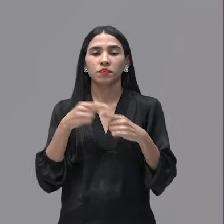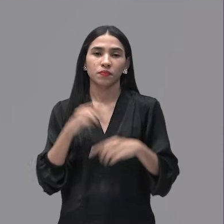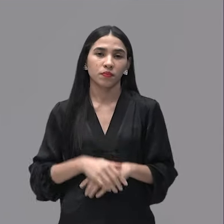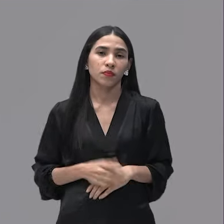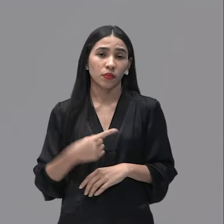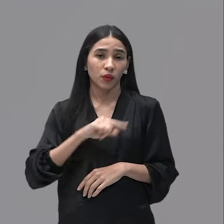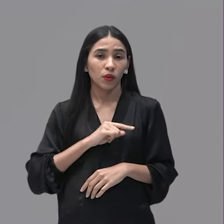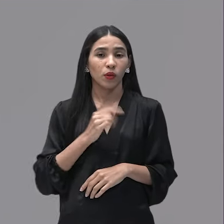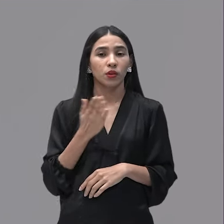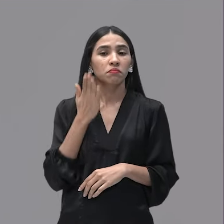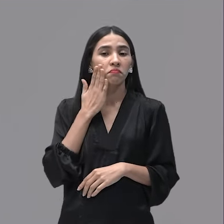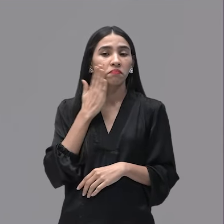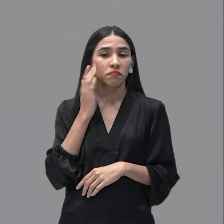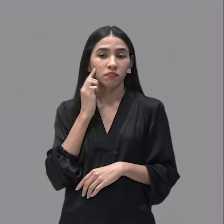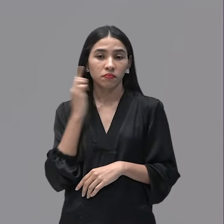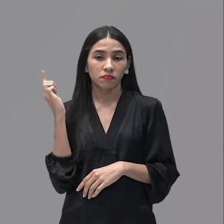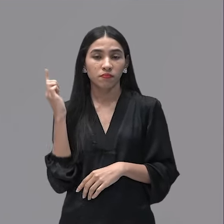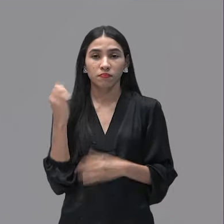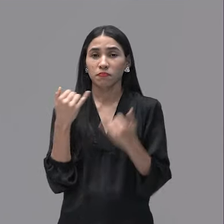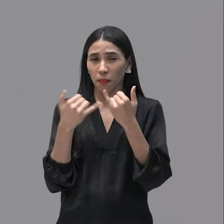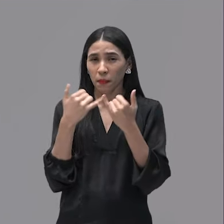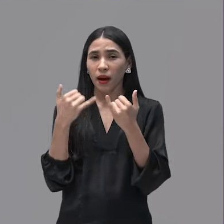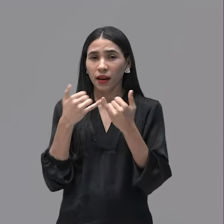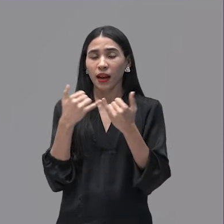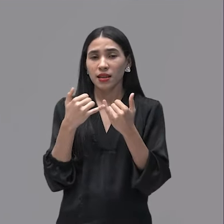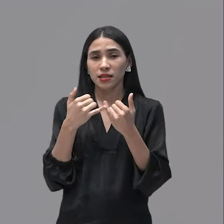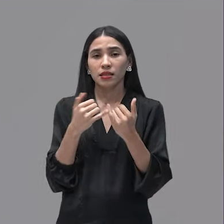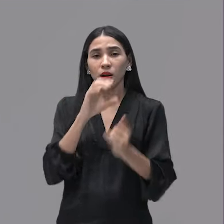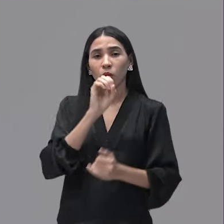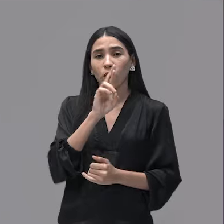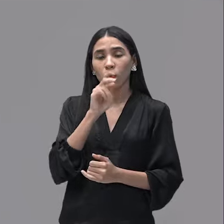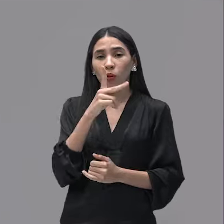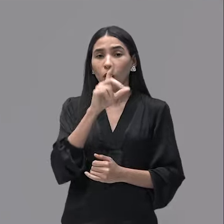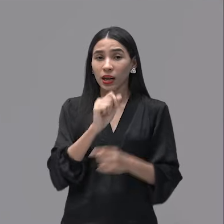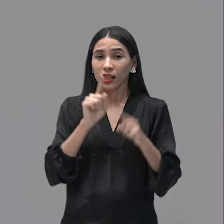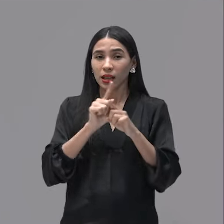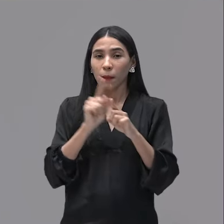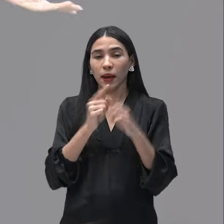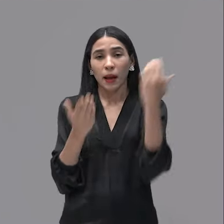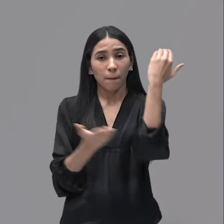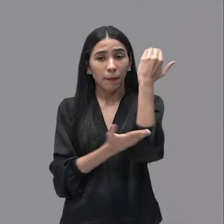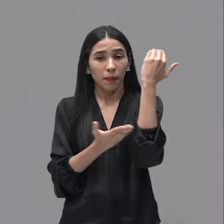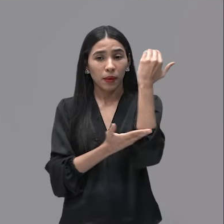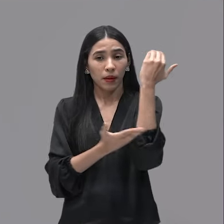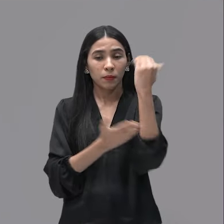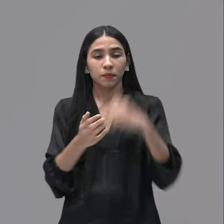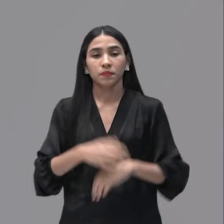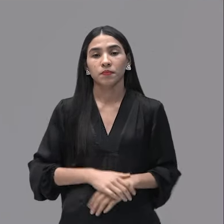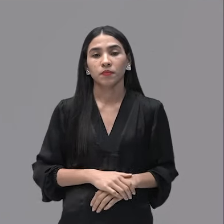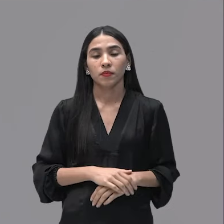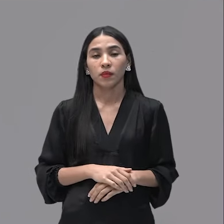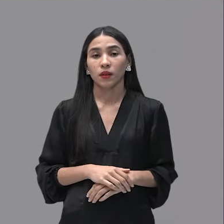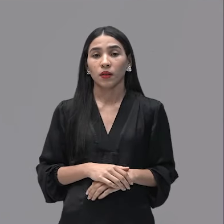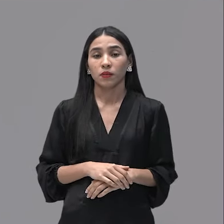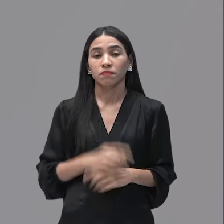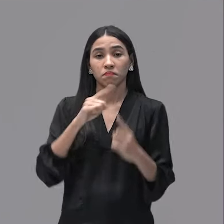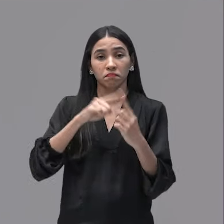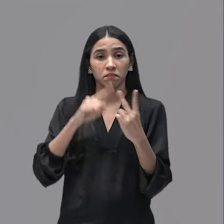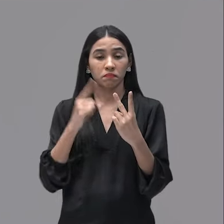como a gente pode observar, ela parece uma orelha e também parece uma madeira. Então essas duas espécies de